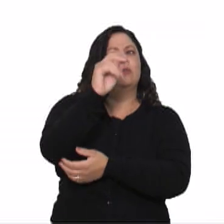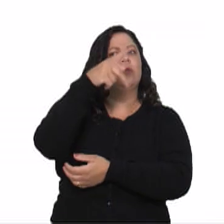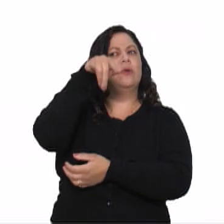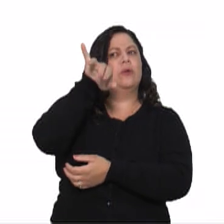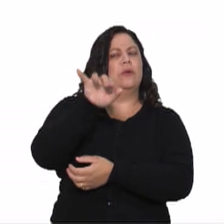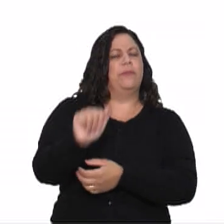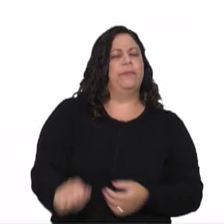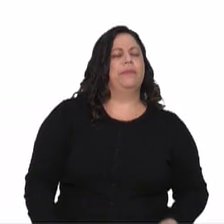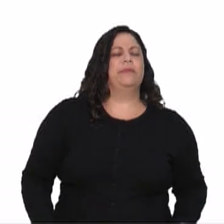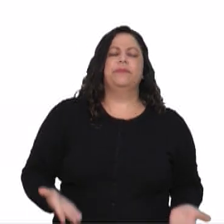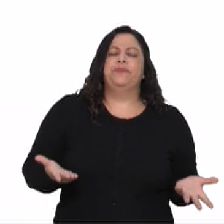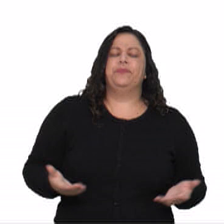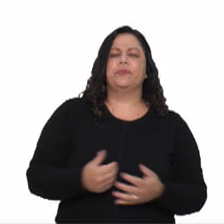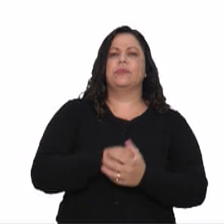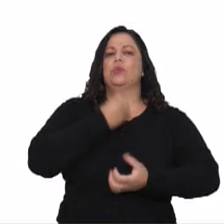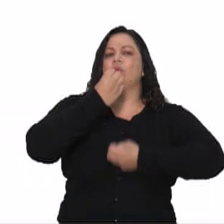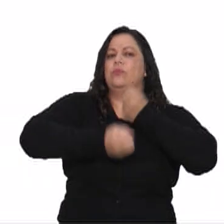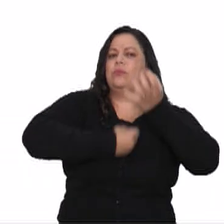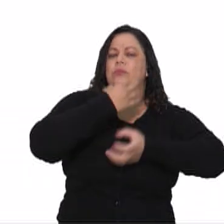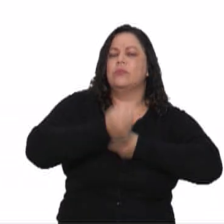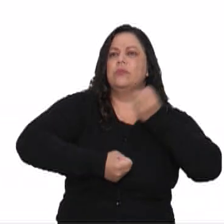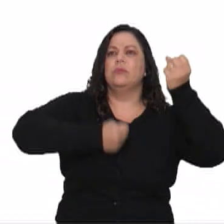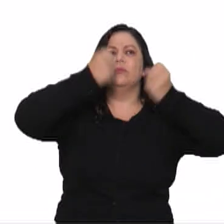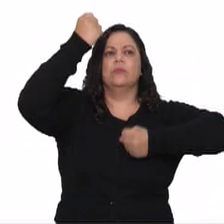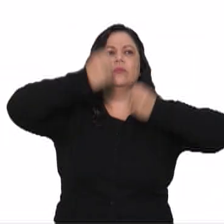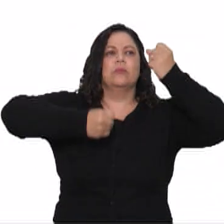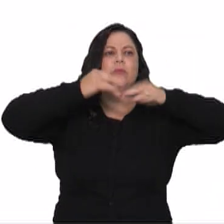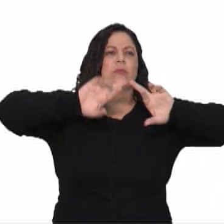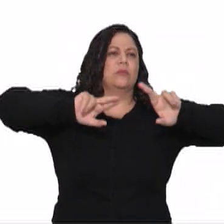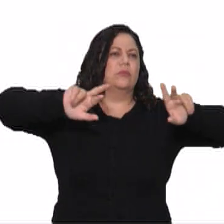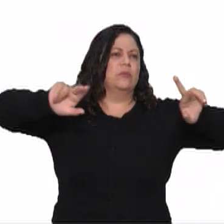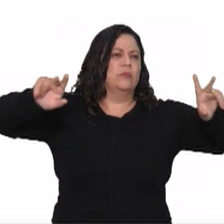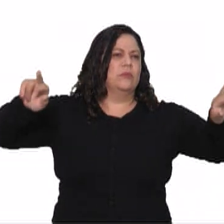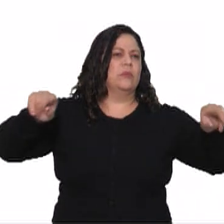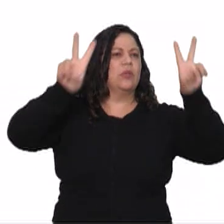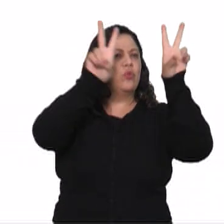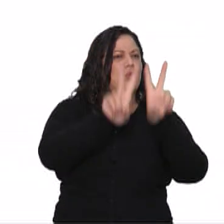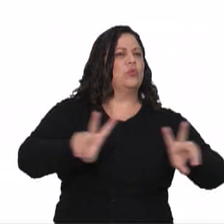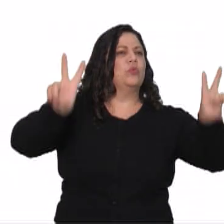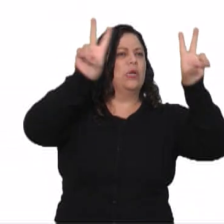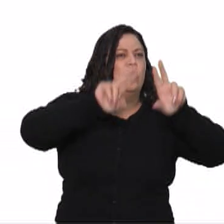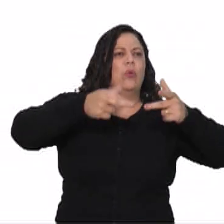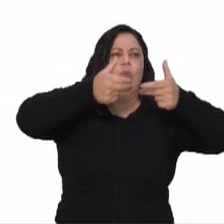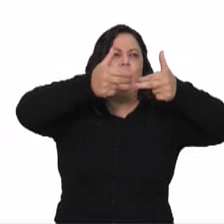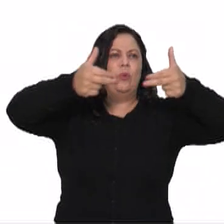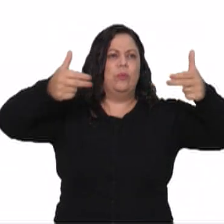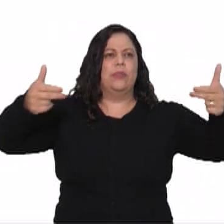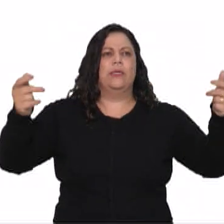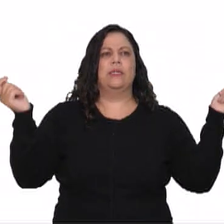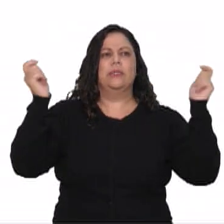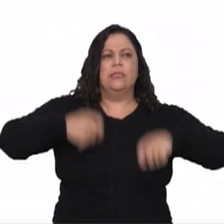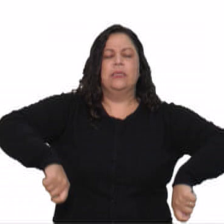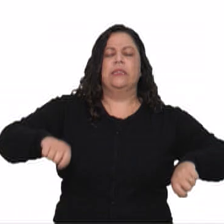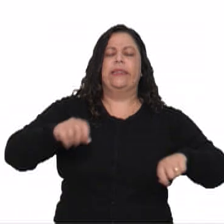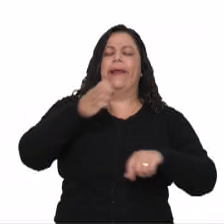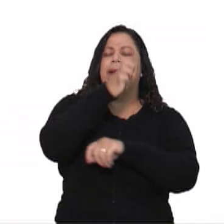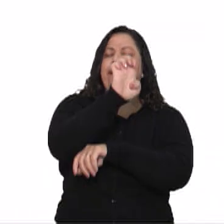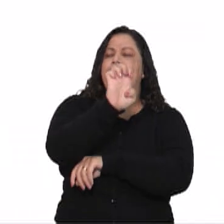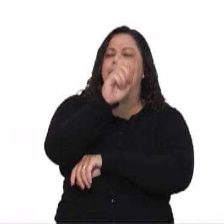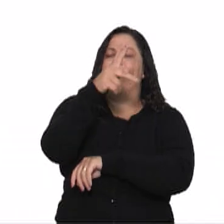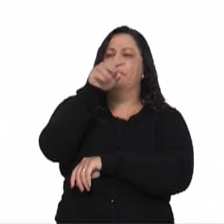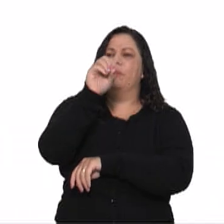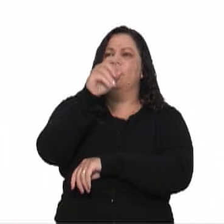Os poetas, quando narram as grandes epopeias, o fazem sobre o crivo do visível, dos sentidos, e